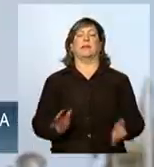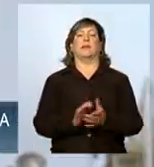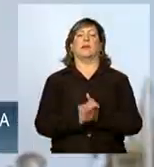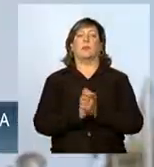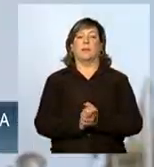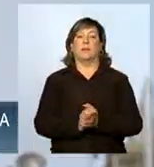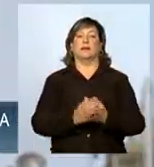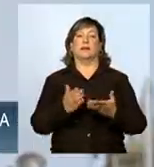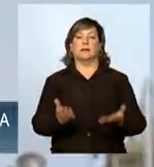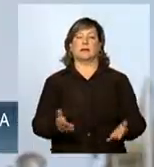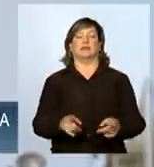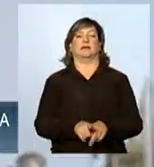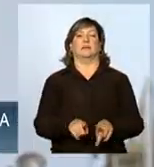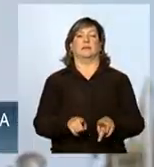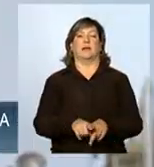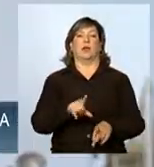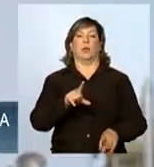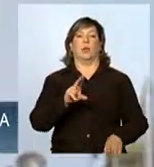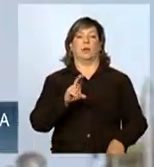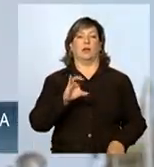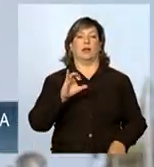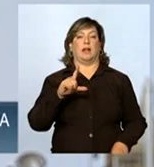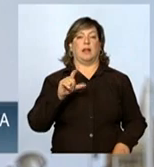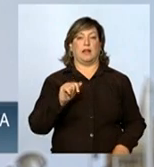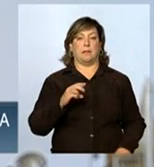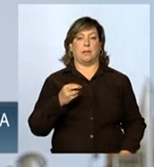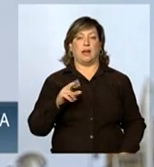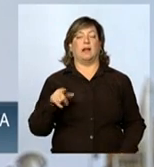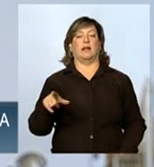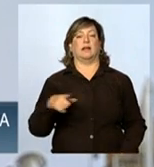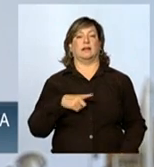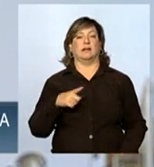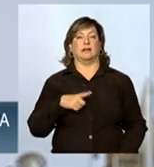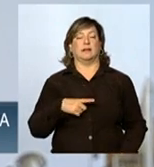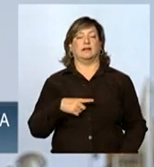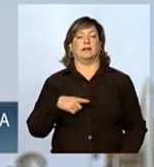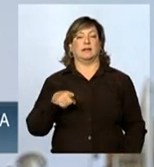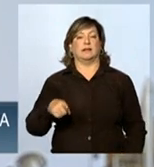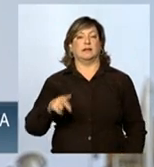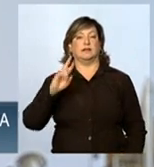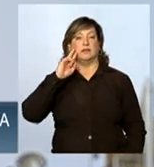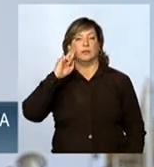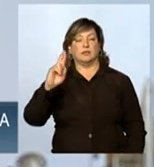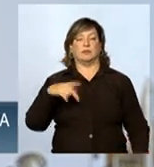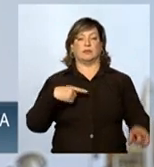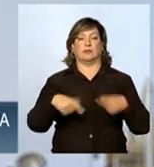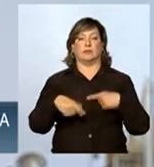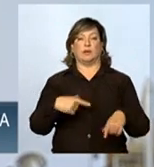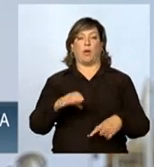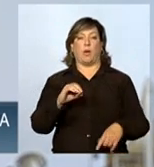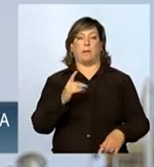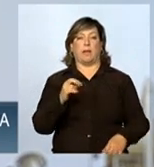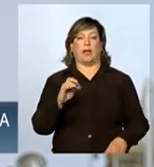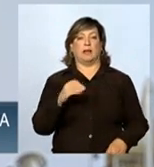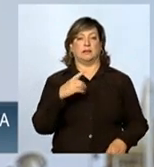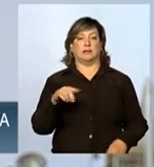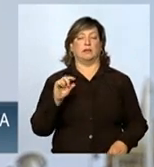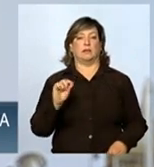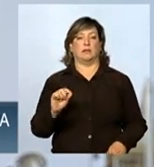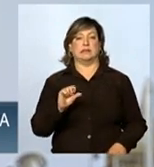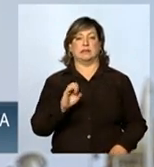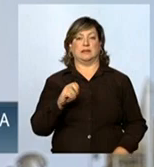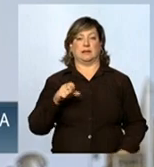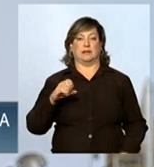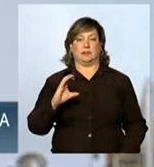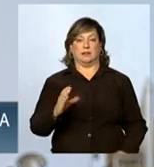Cumprimentar a Lucila Mara Iciotti, a superintendente de operações do